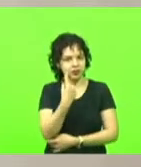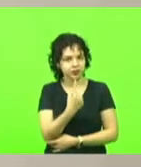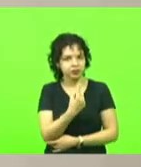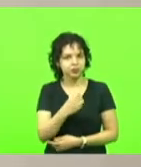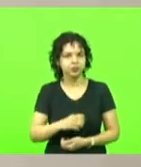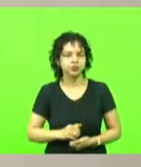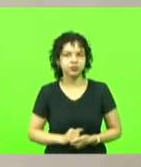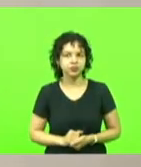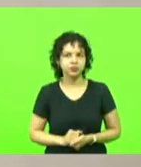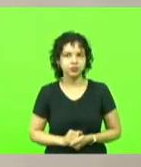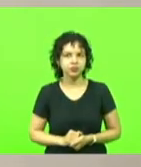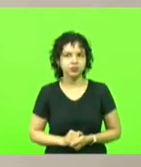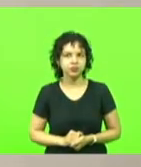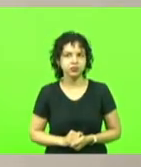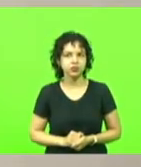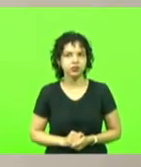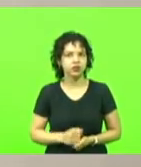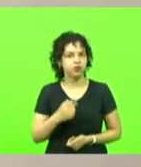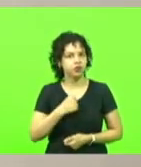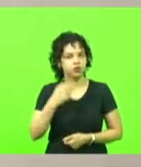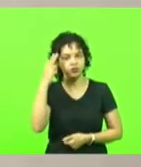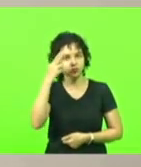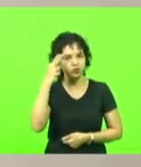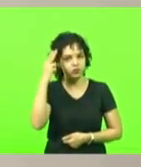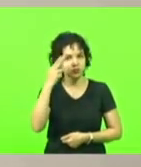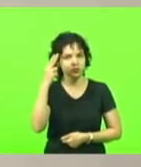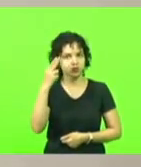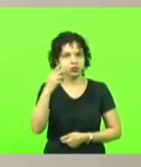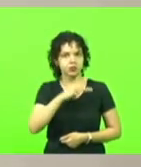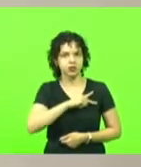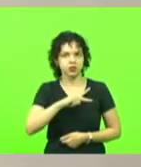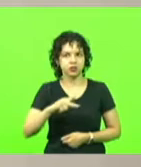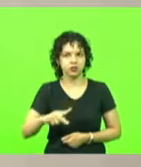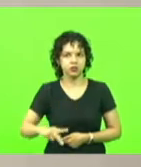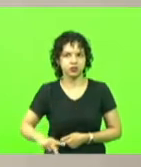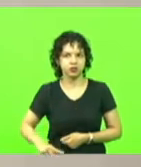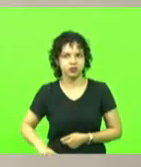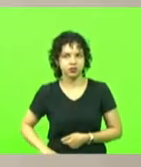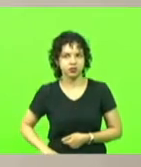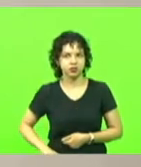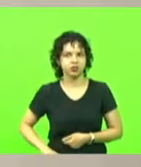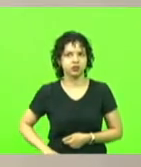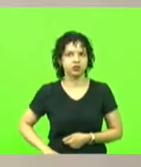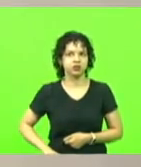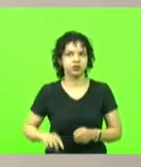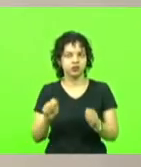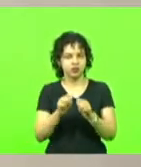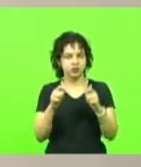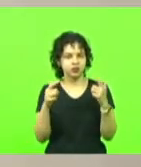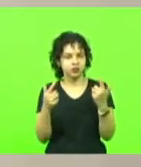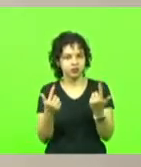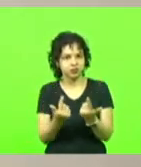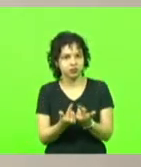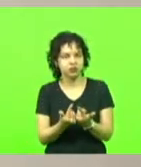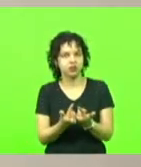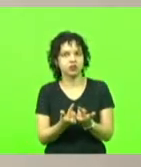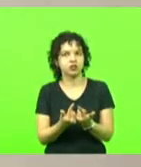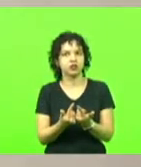Mas não sonhava com a presidência desta casa. E, coincidentemente, a fila